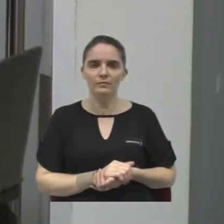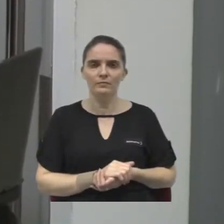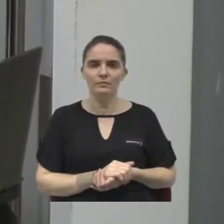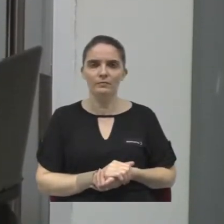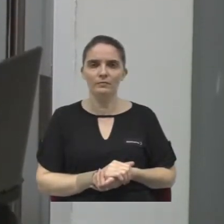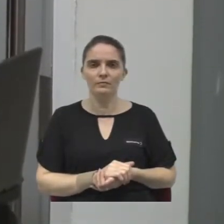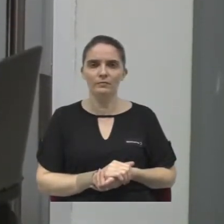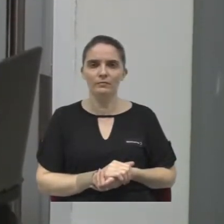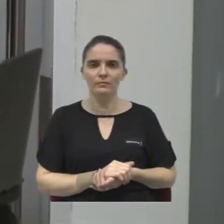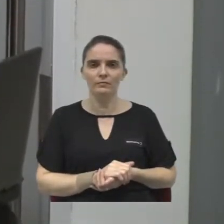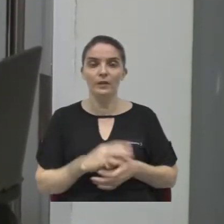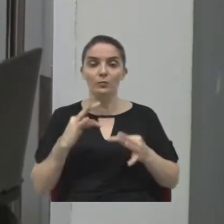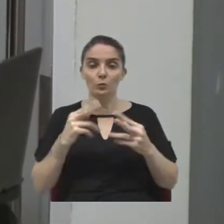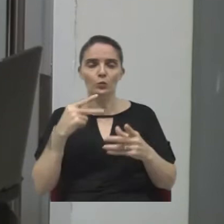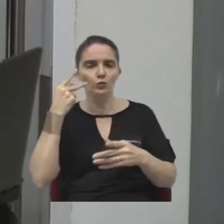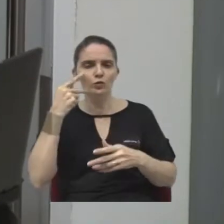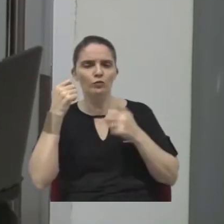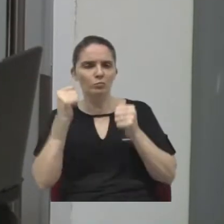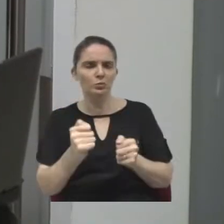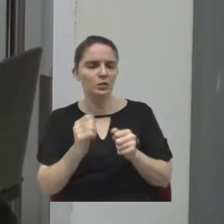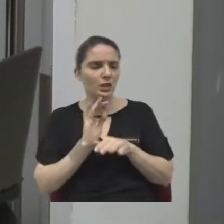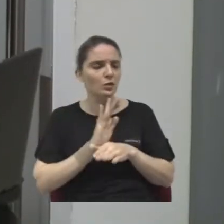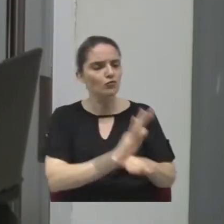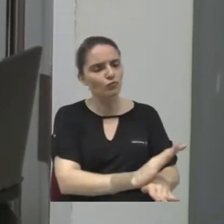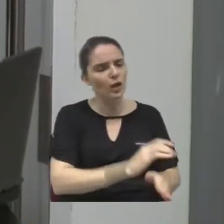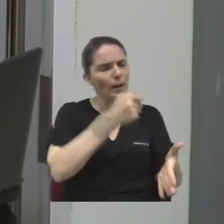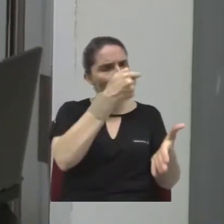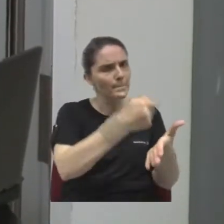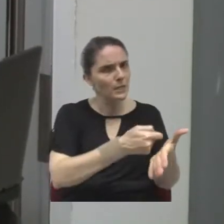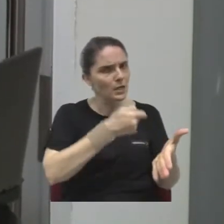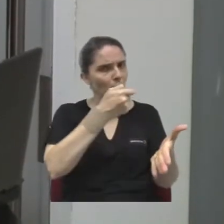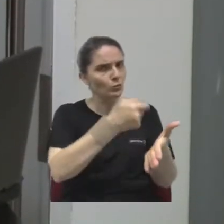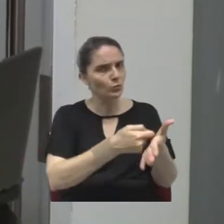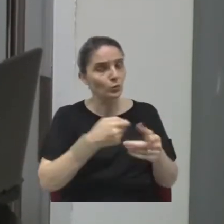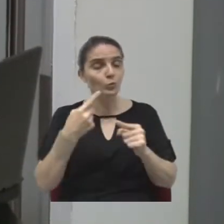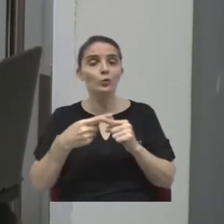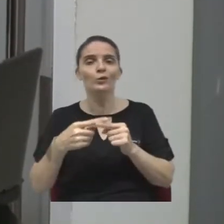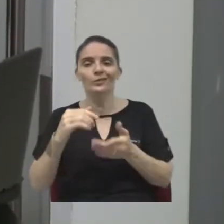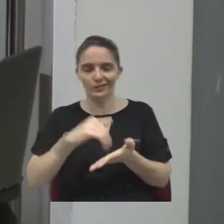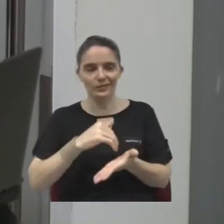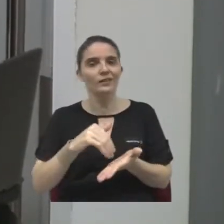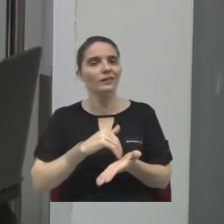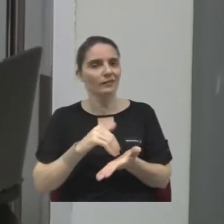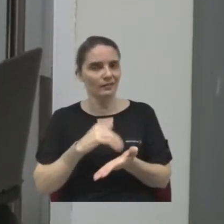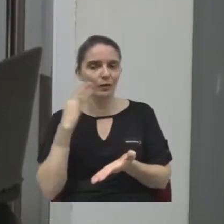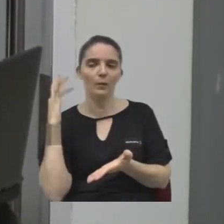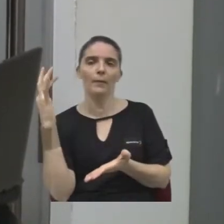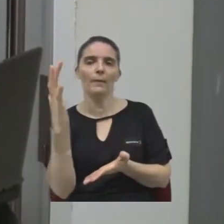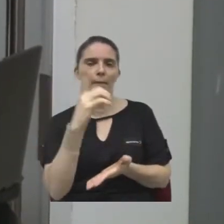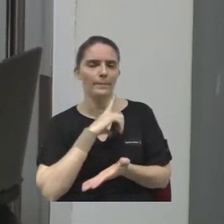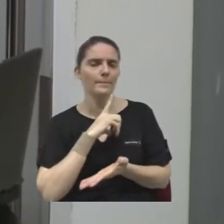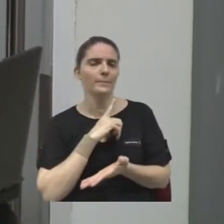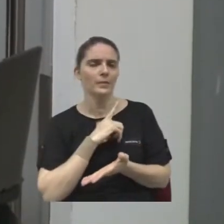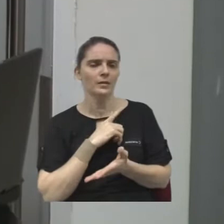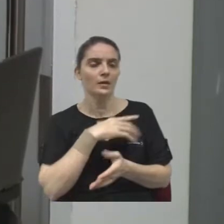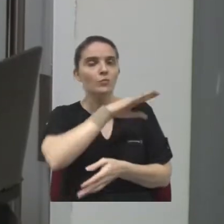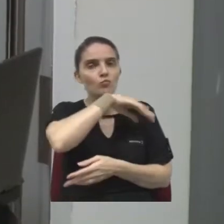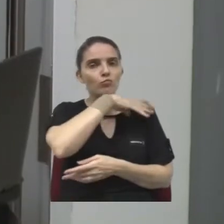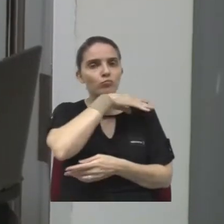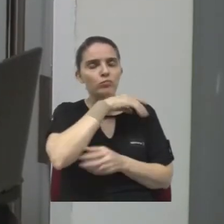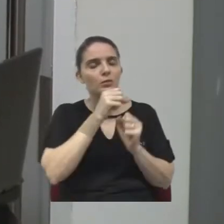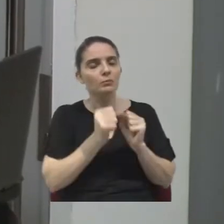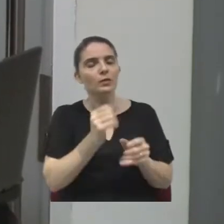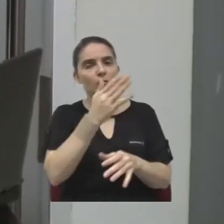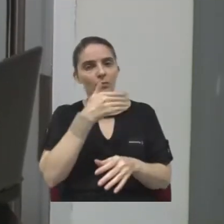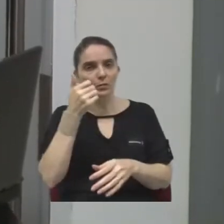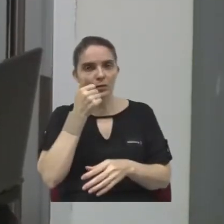vir ajudar, cobrar pela Secretaria de Meio Ambiente, para que aquele espaço ele possa melhorar mais, porque aquela coisa